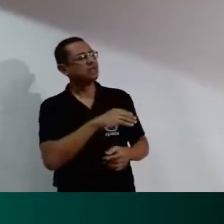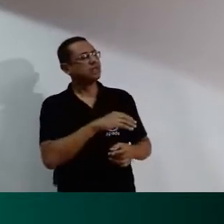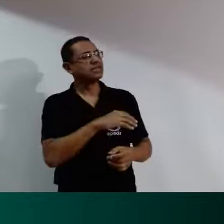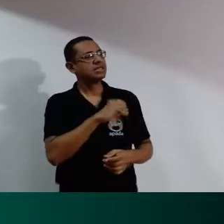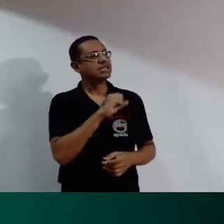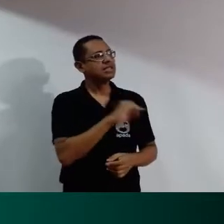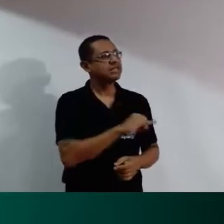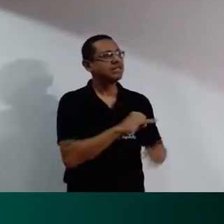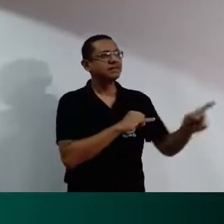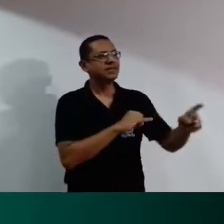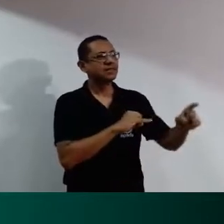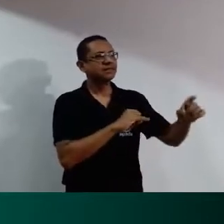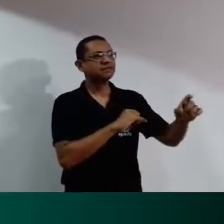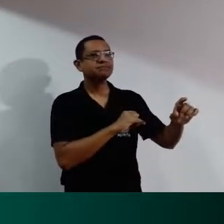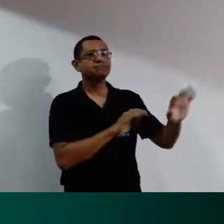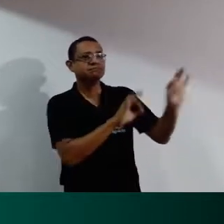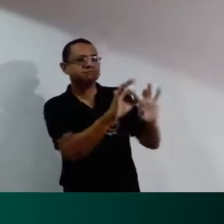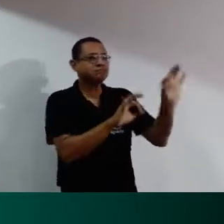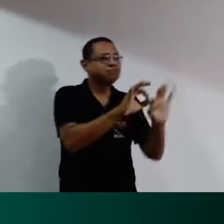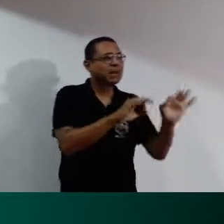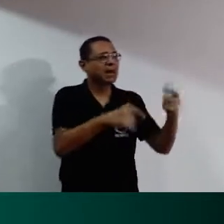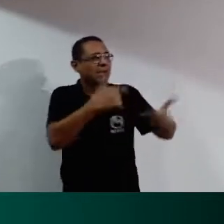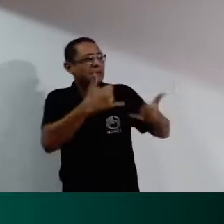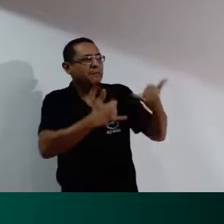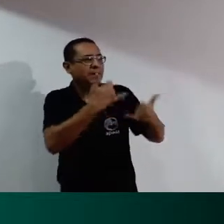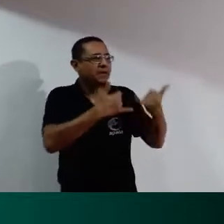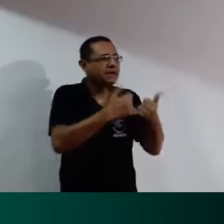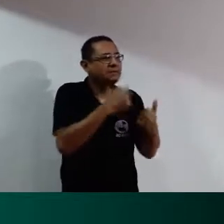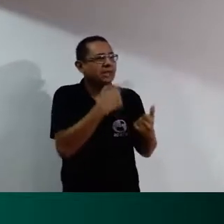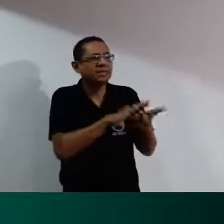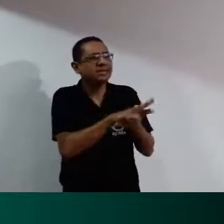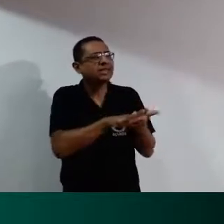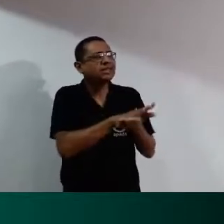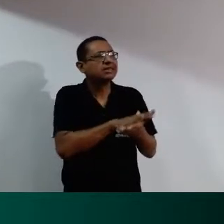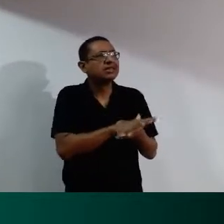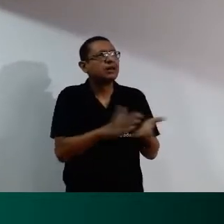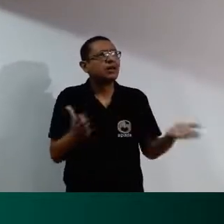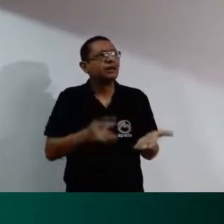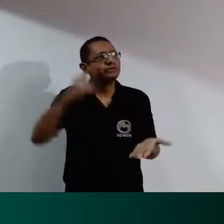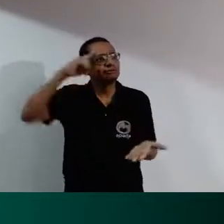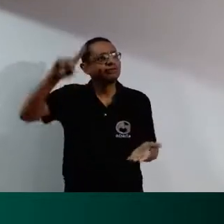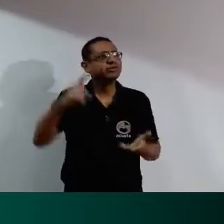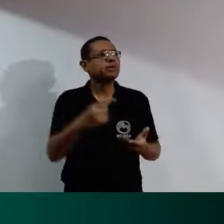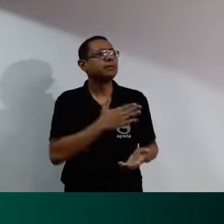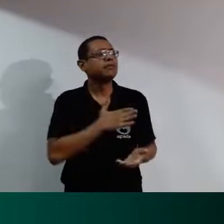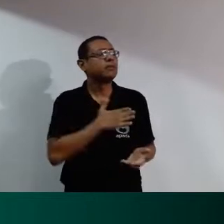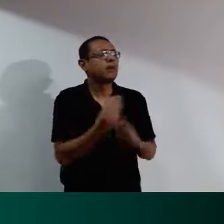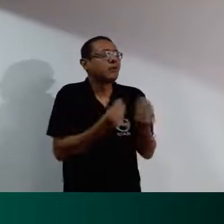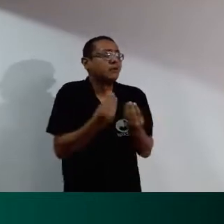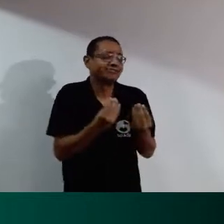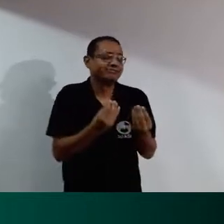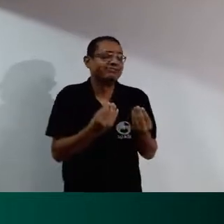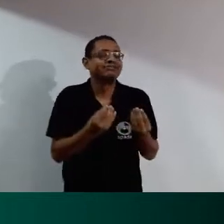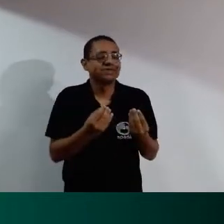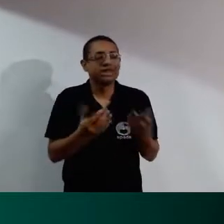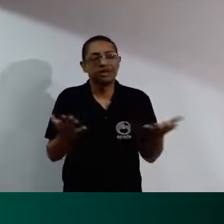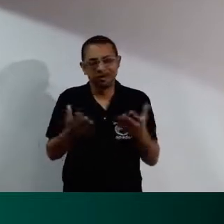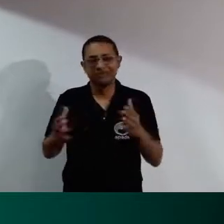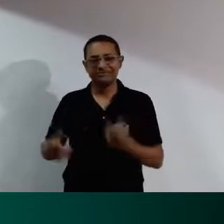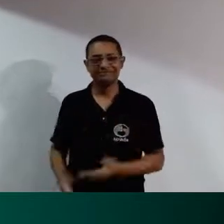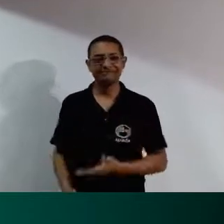isso diz muito do tempo em que a gente vive E aí eu vou passar a bola para você tá bom aí eu